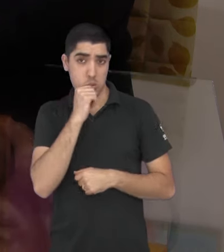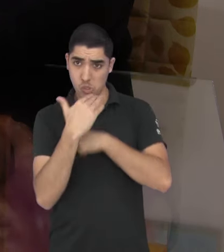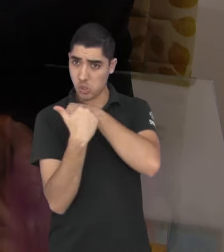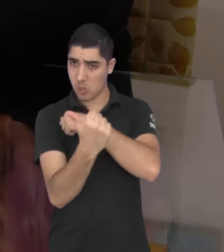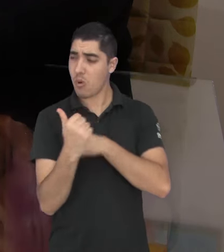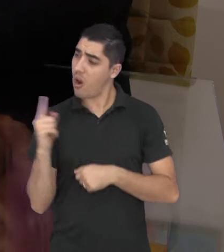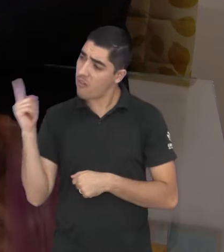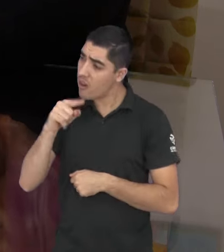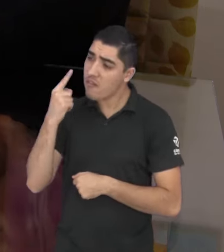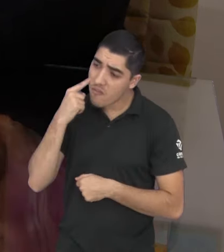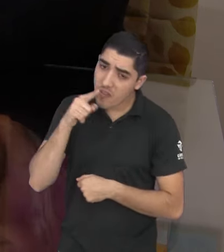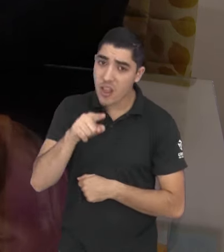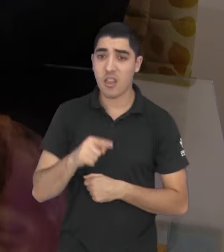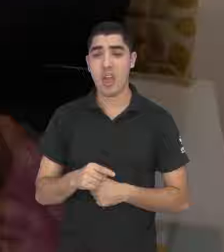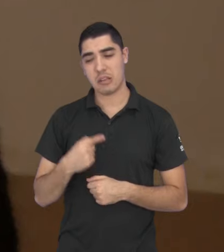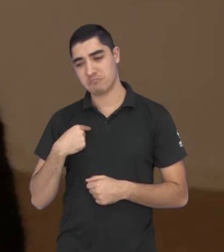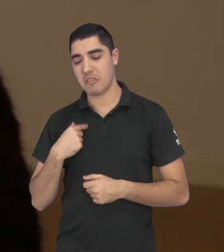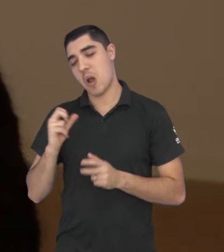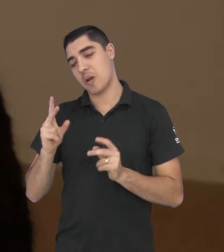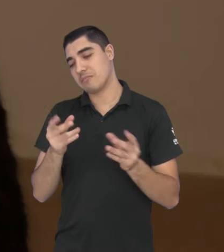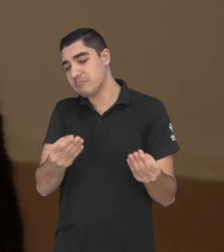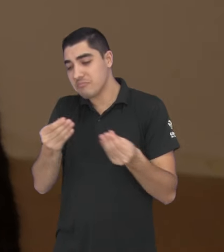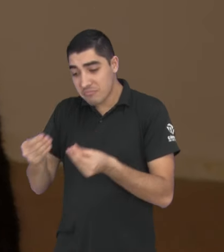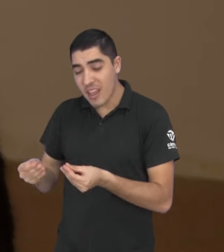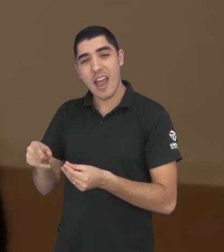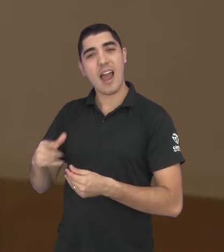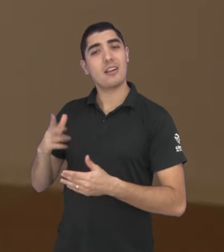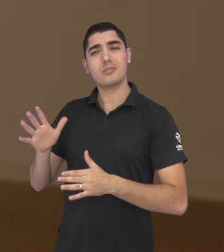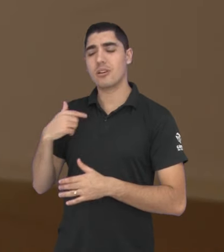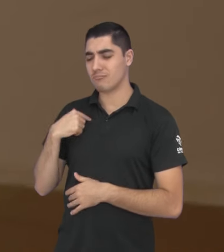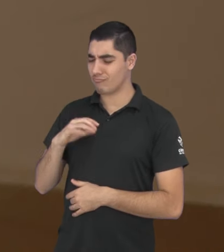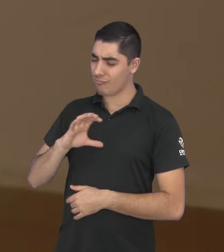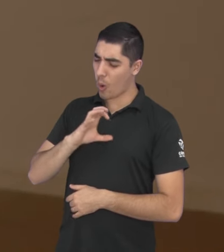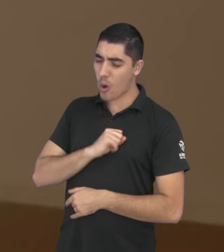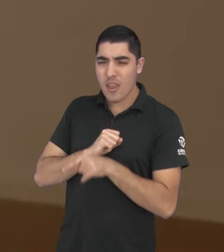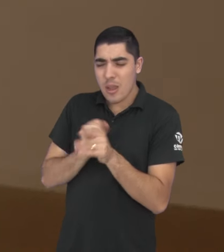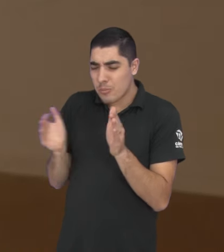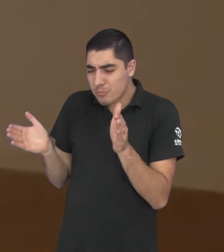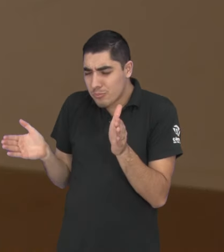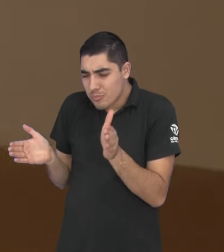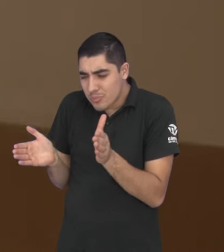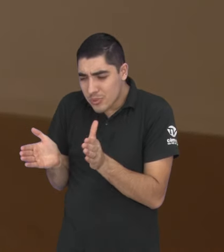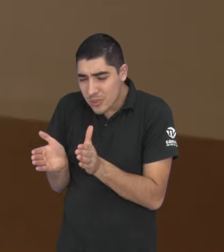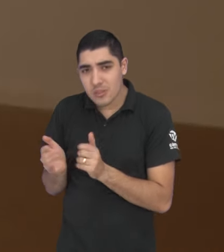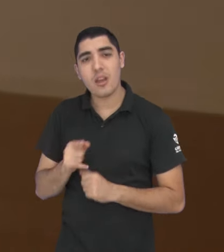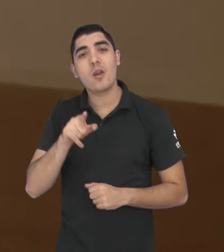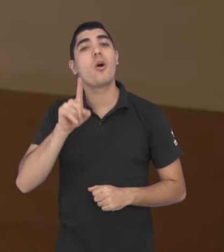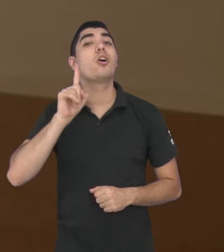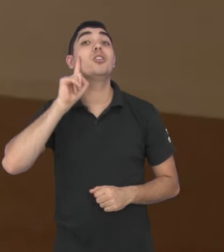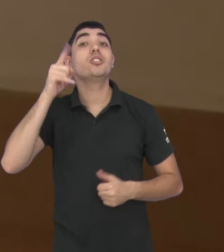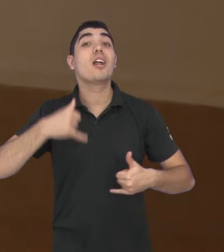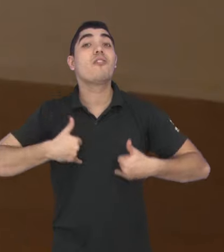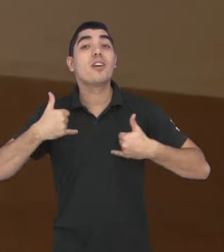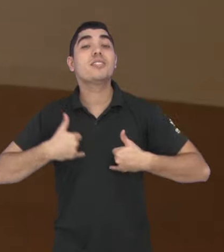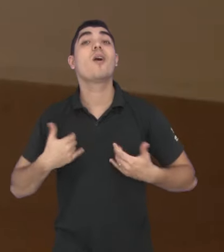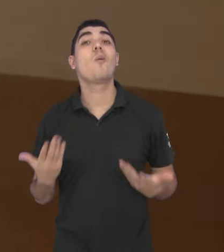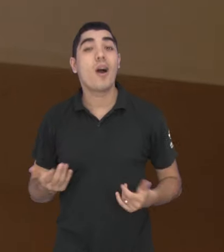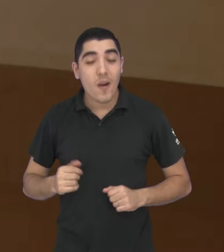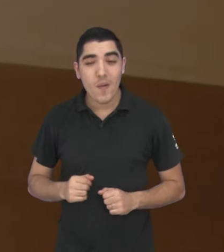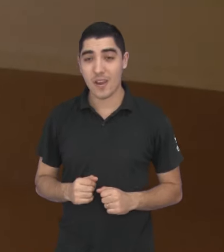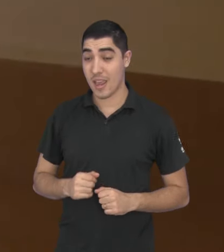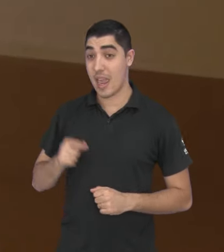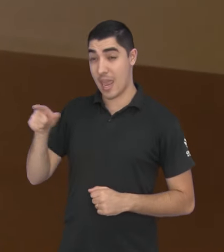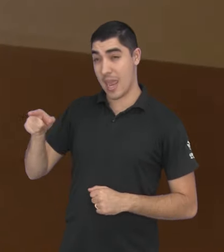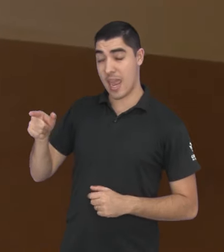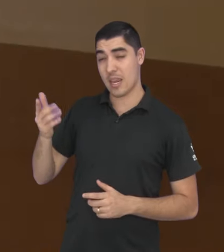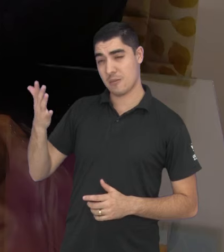gente já trouxe ela já. Já se apaixonou. Já se apaixonou. E ela veio bem pequenininha. E bem fala a data de aniversário dela? É, a